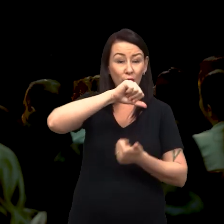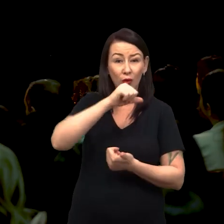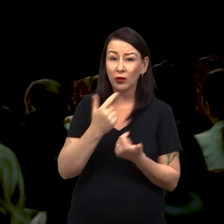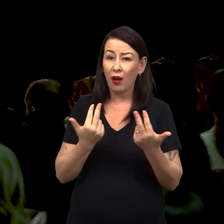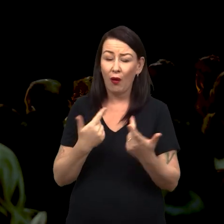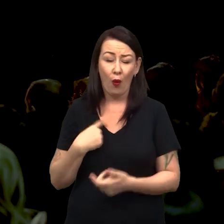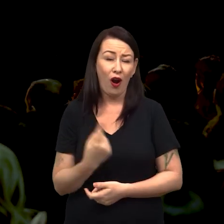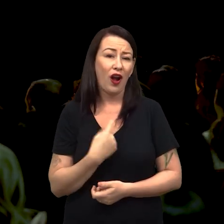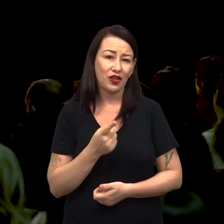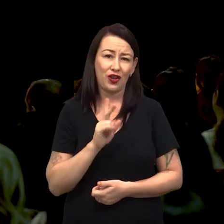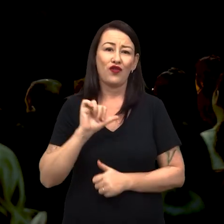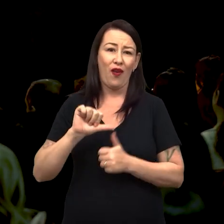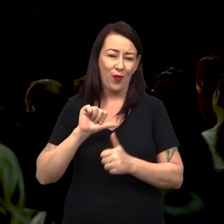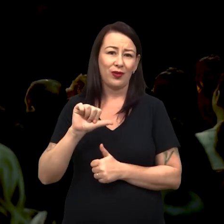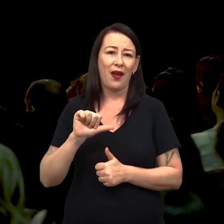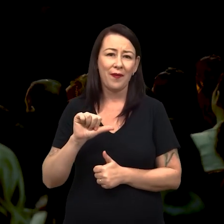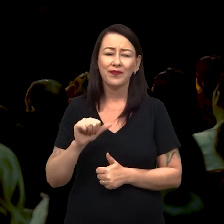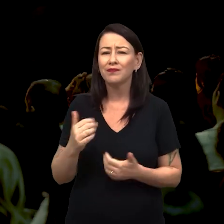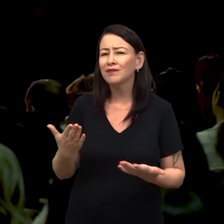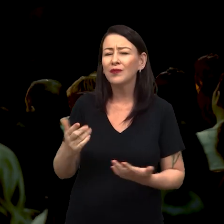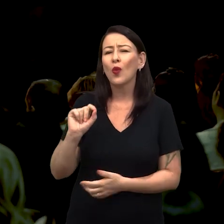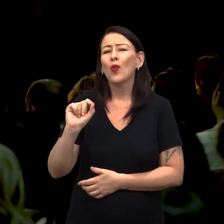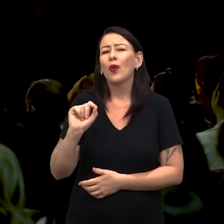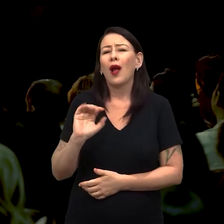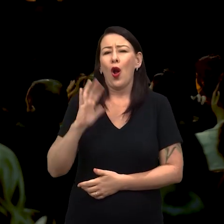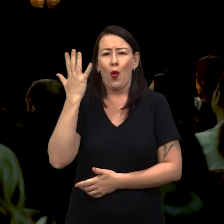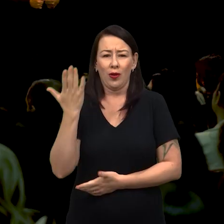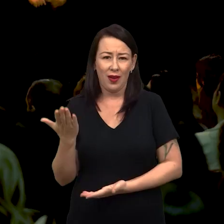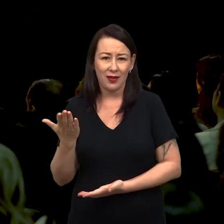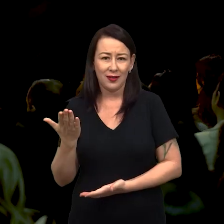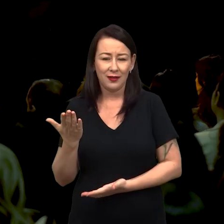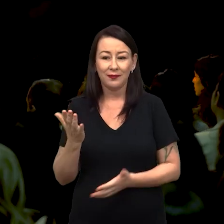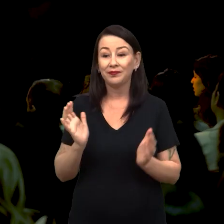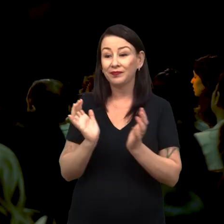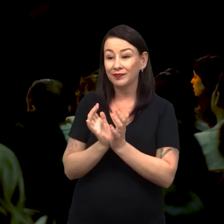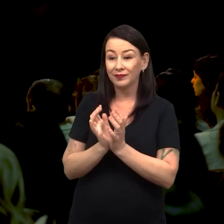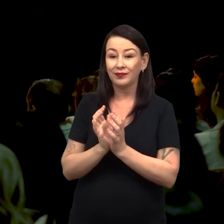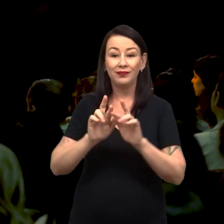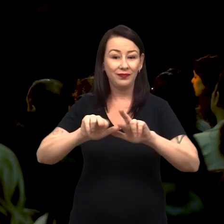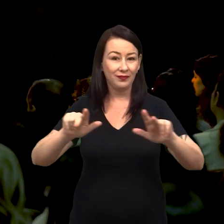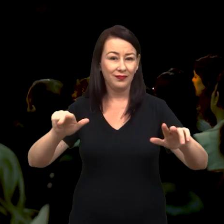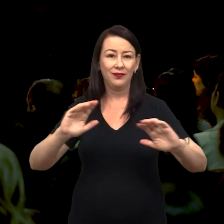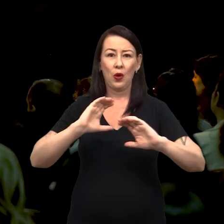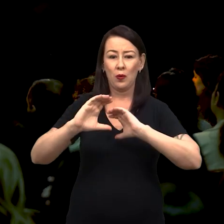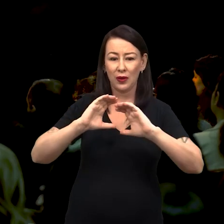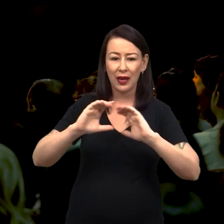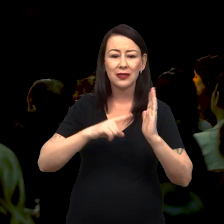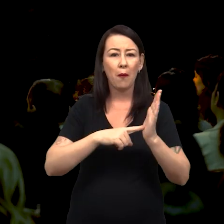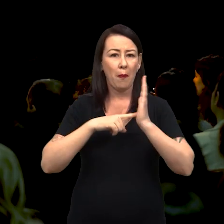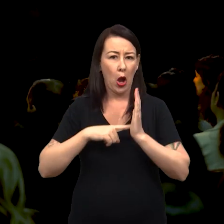E o que acontece? As mídias, elas vêm registrando um